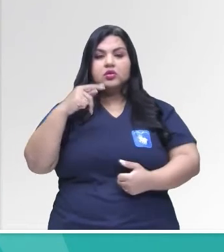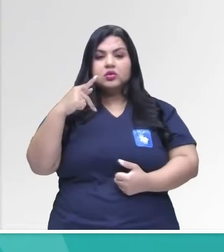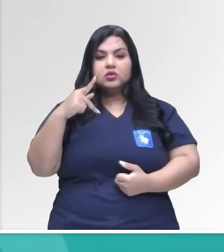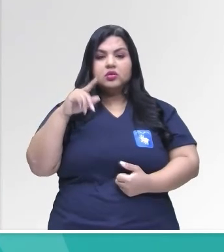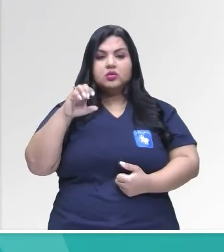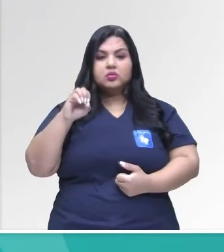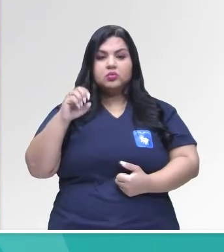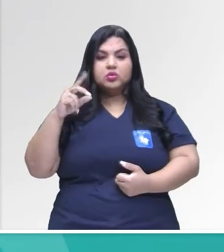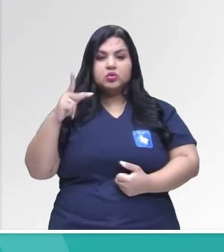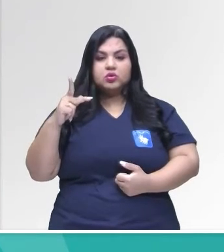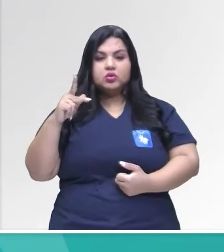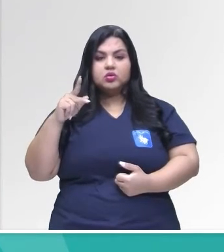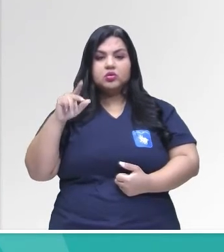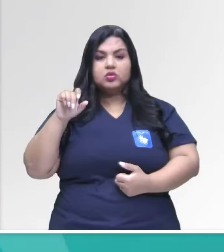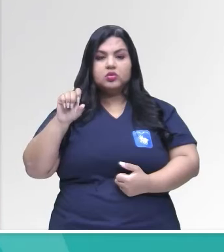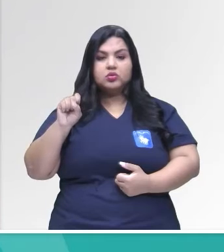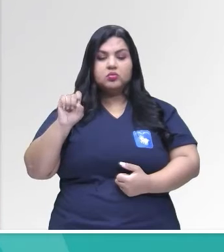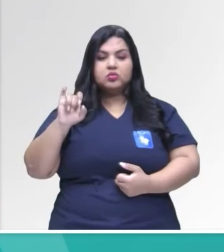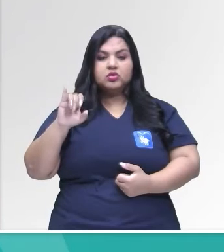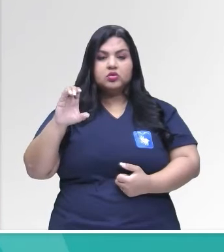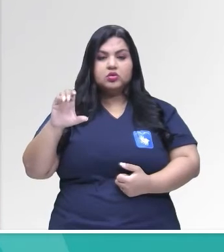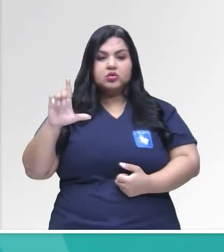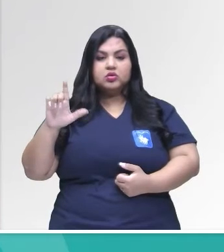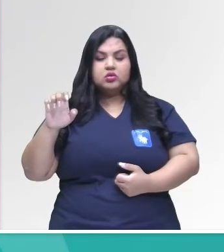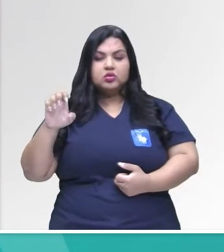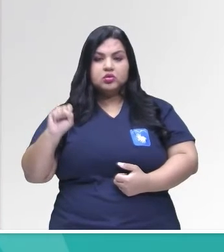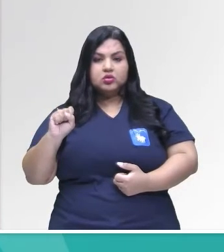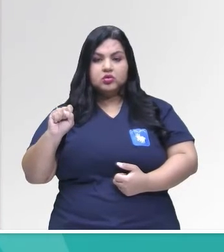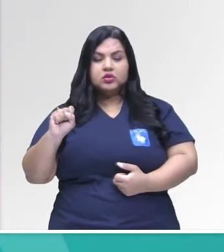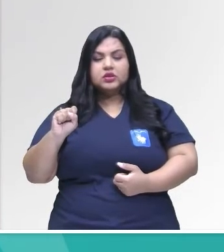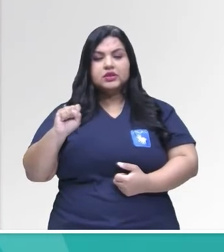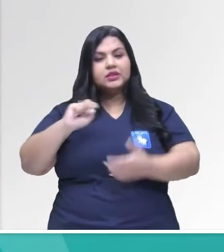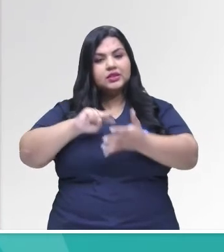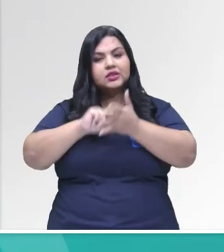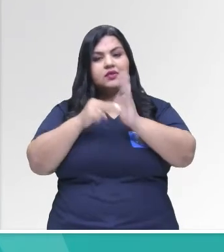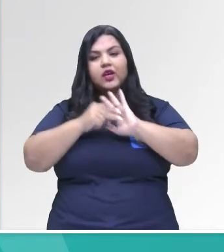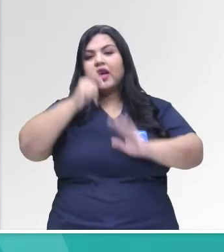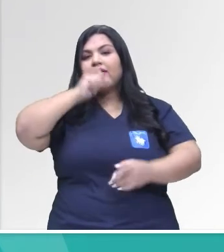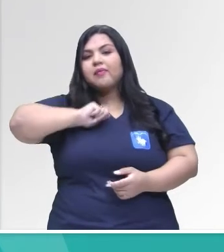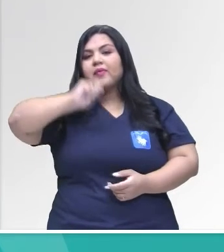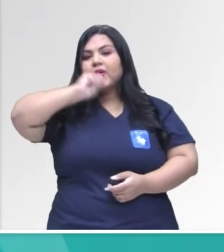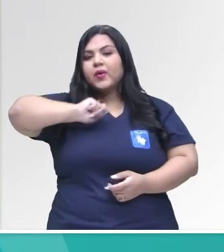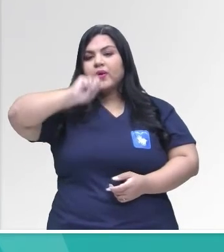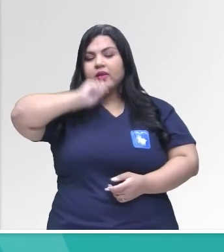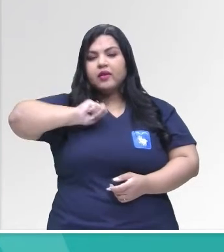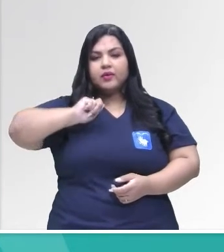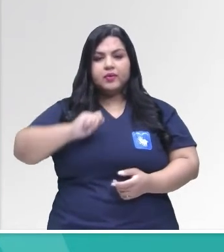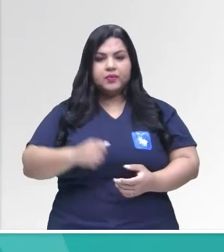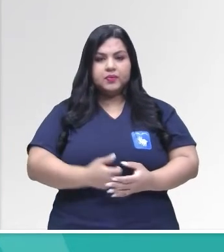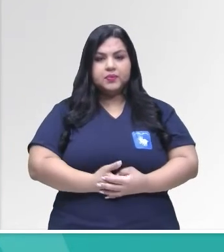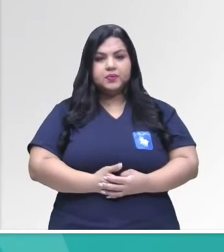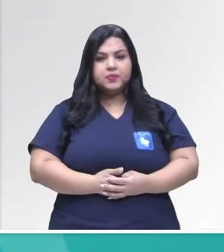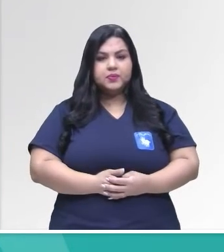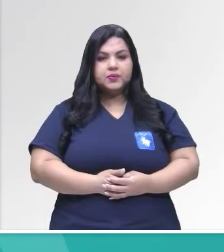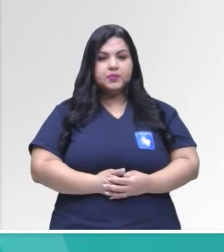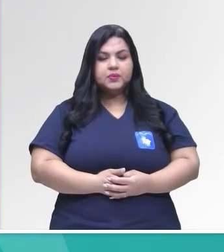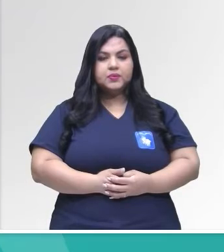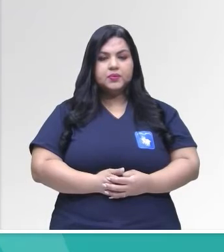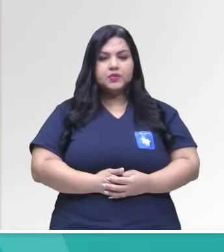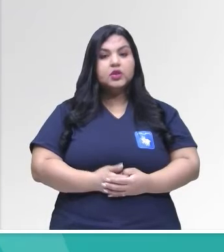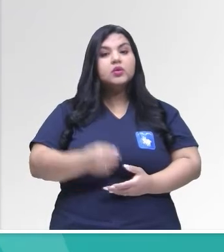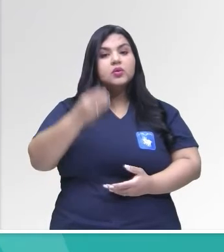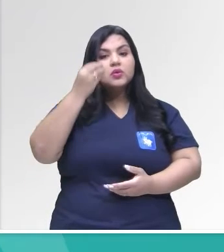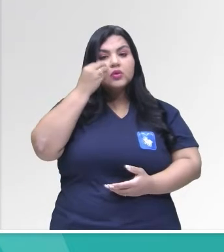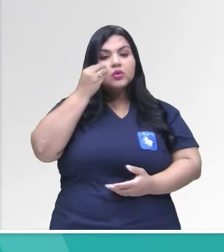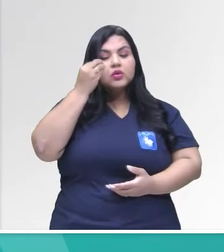como chamamos picolé em inglês. Popsicles. É assim. Picolé na língua inglesa. Observem